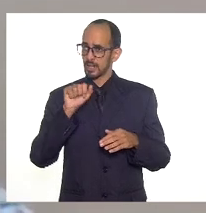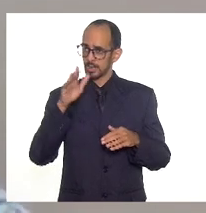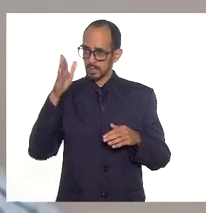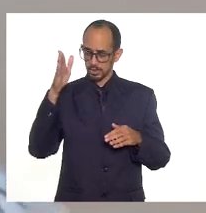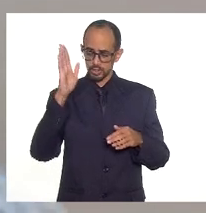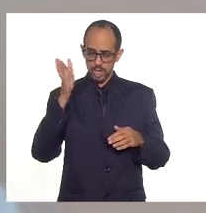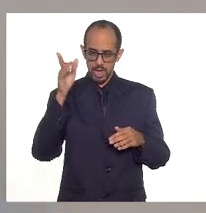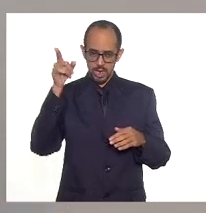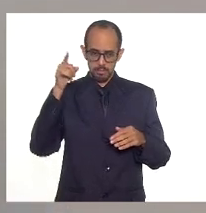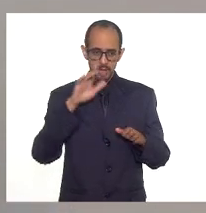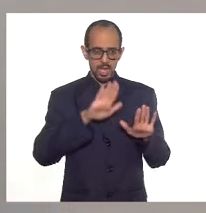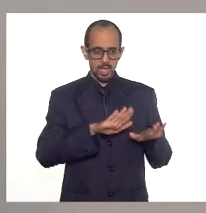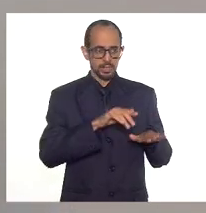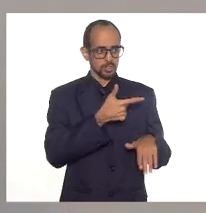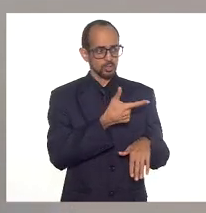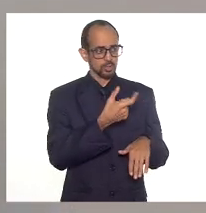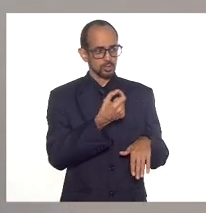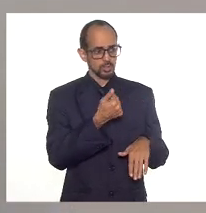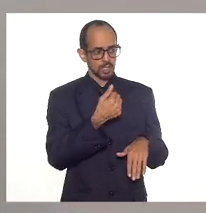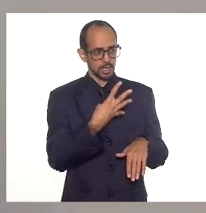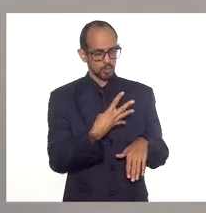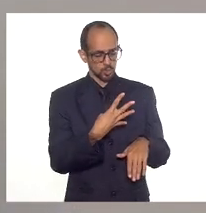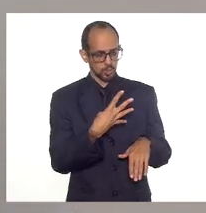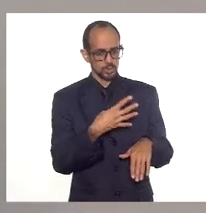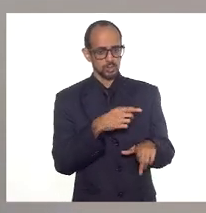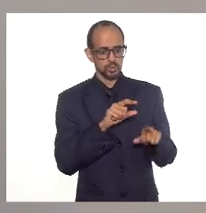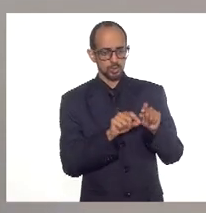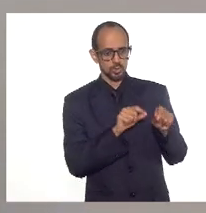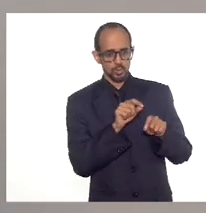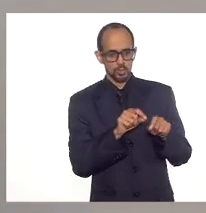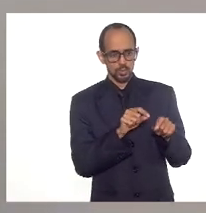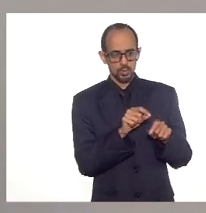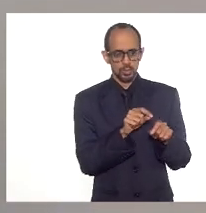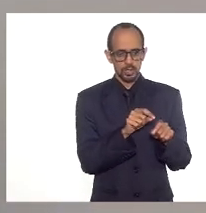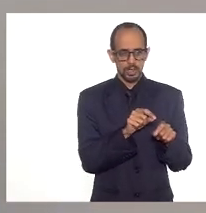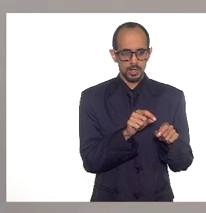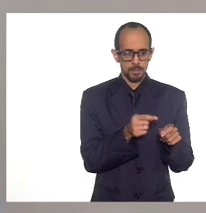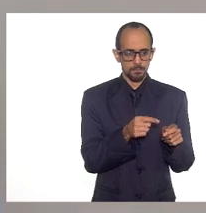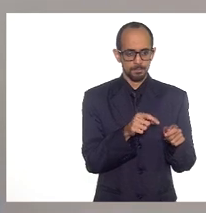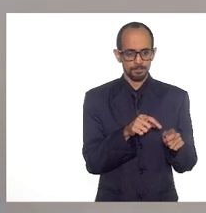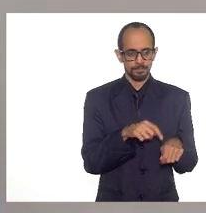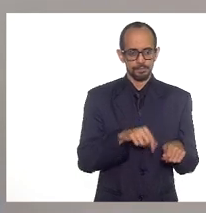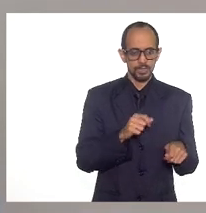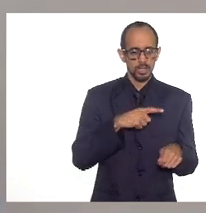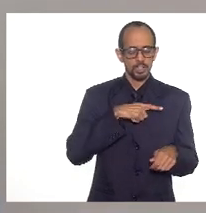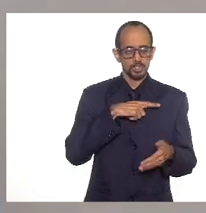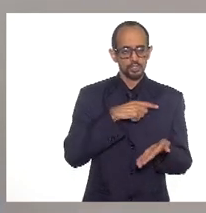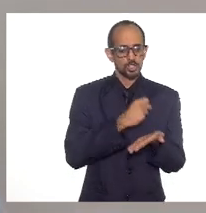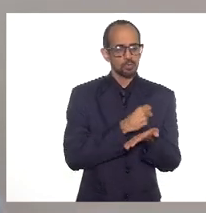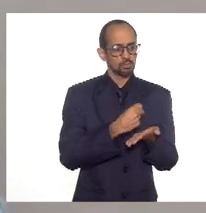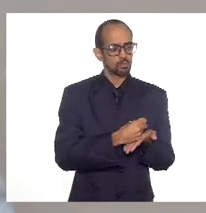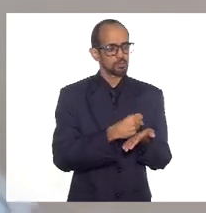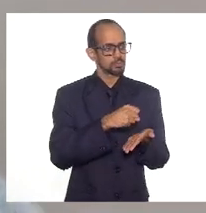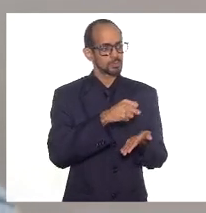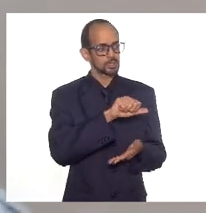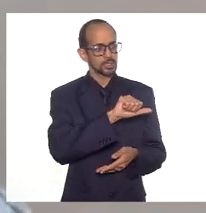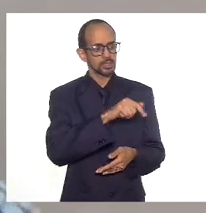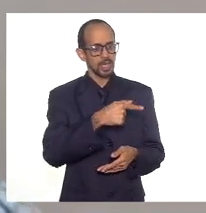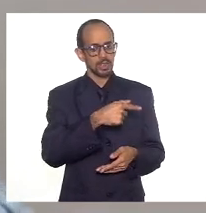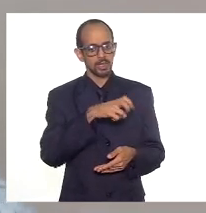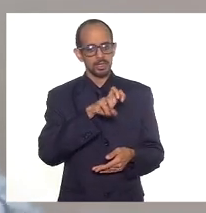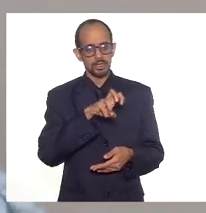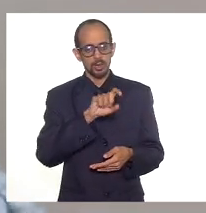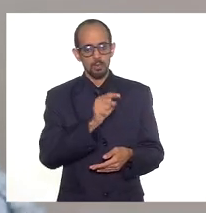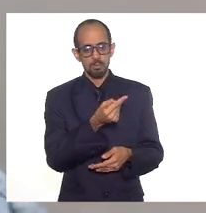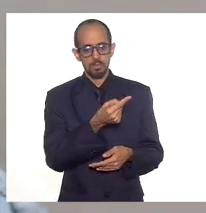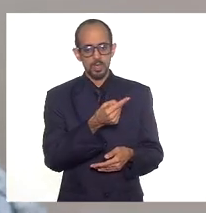em 2014, o setor petróleo e gás no Rio, né, gerava direto, né, com carteira assinada, 175 mil empregos e